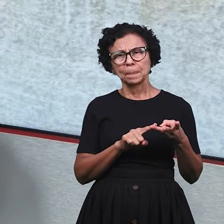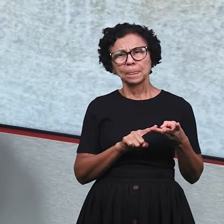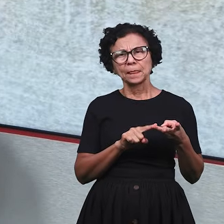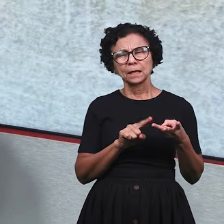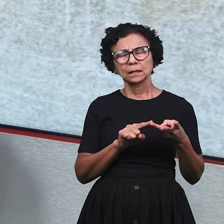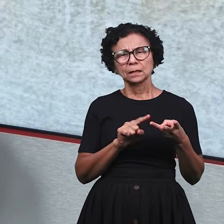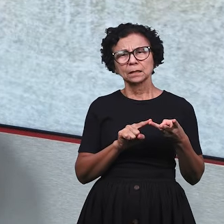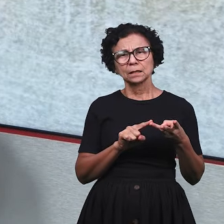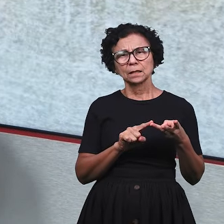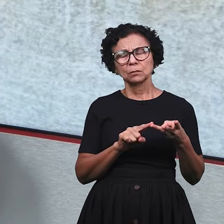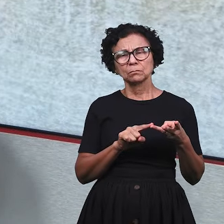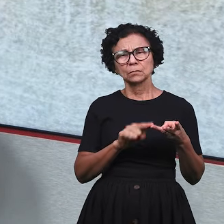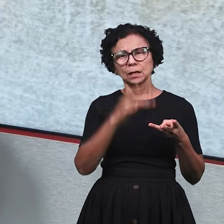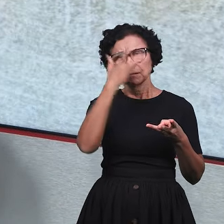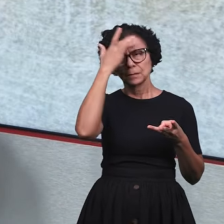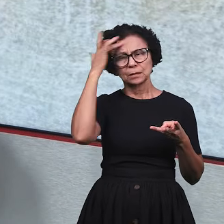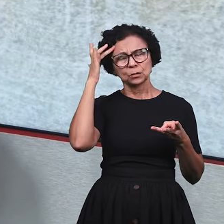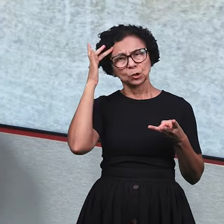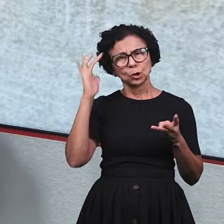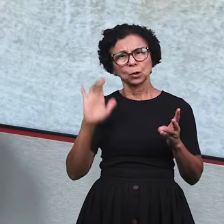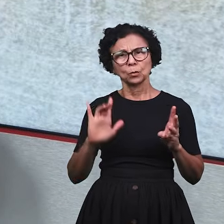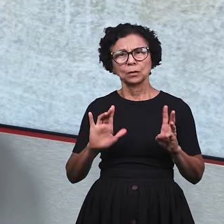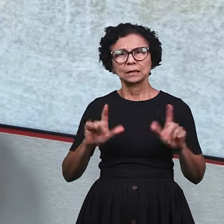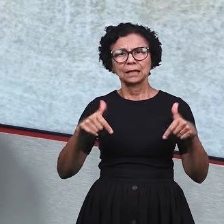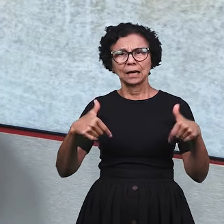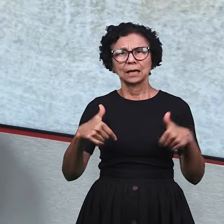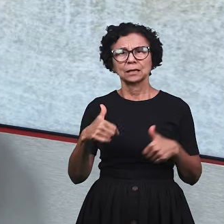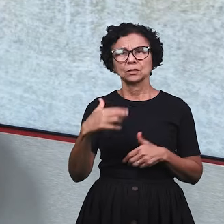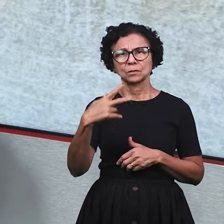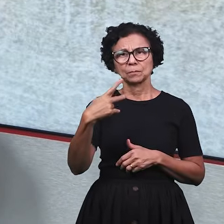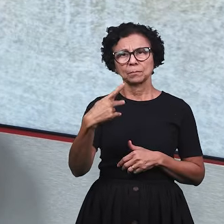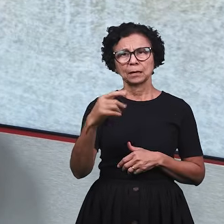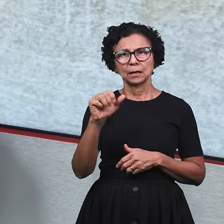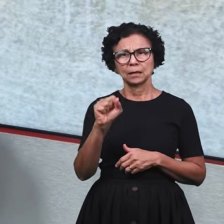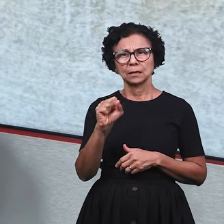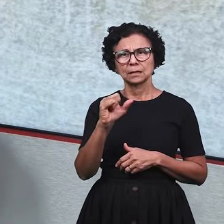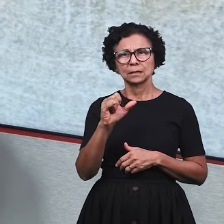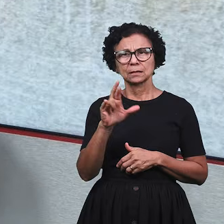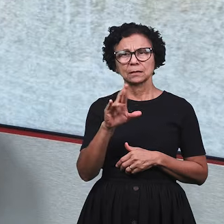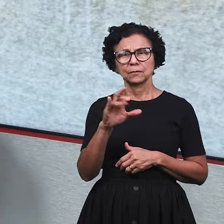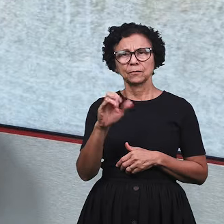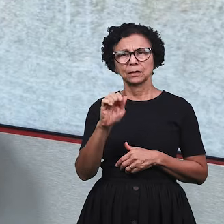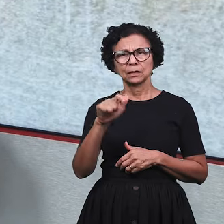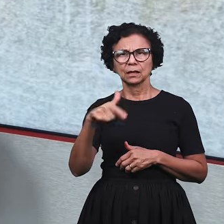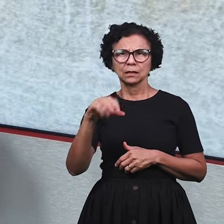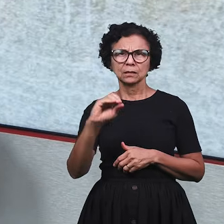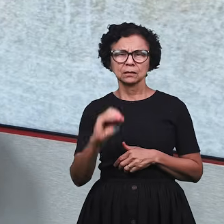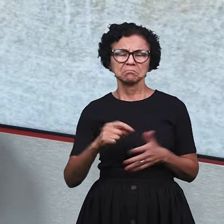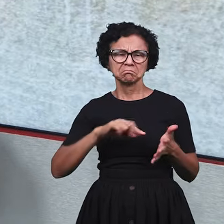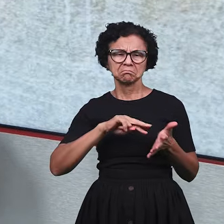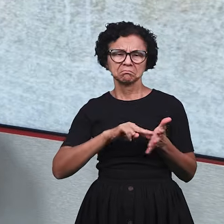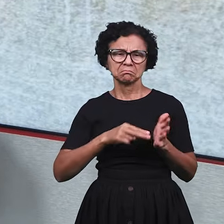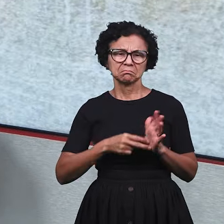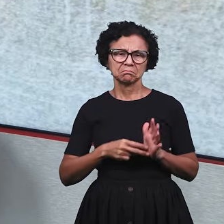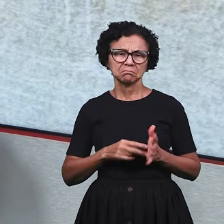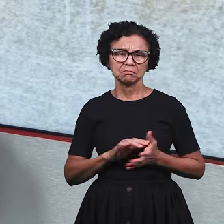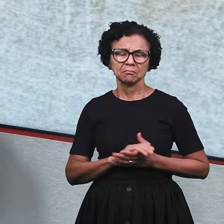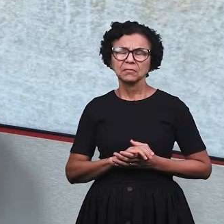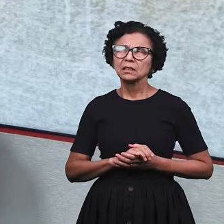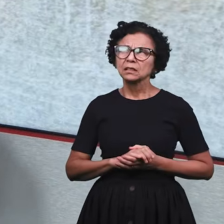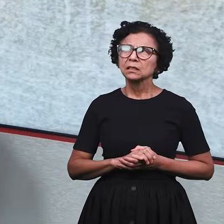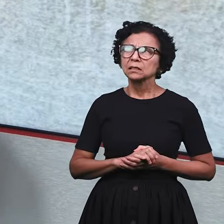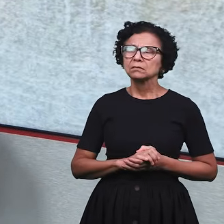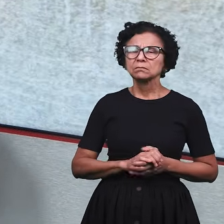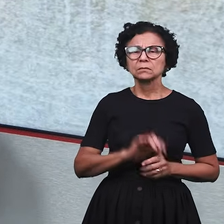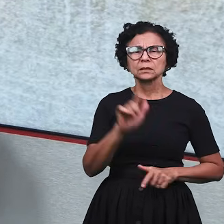um pacificador? O que faz um pacificador? E por último, até uma pergunta: se há alguma bênção